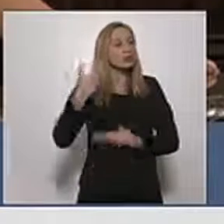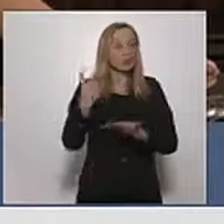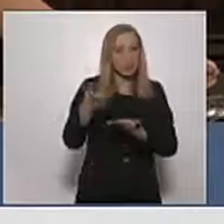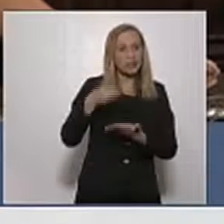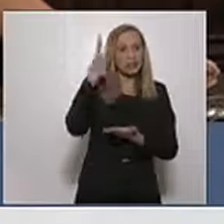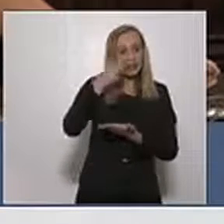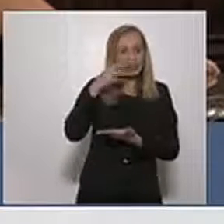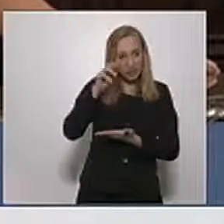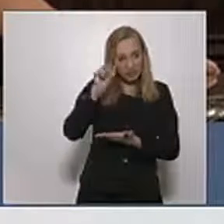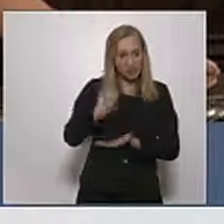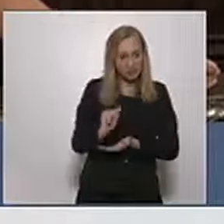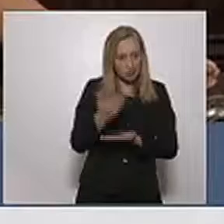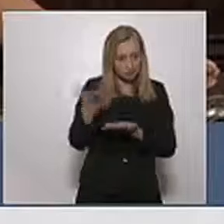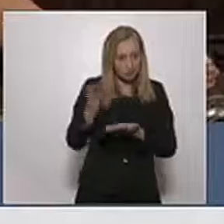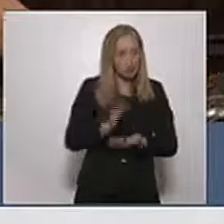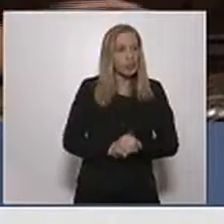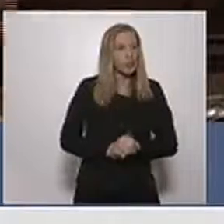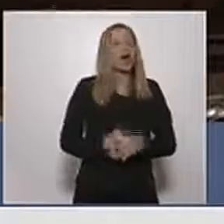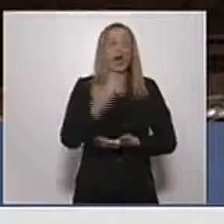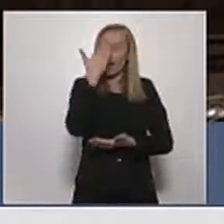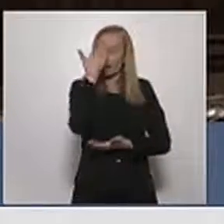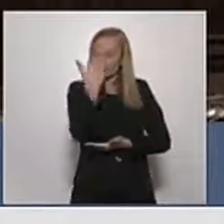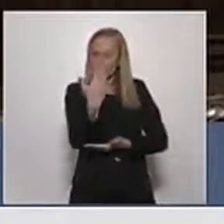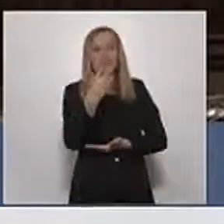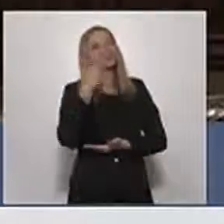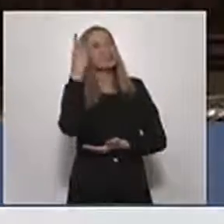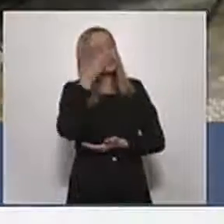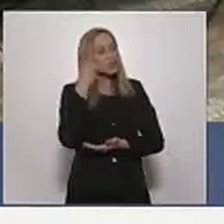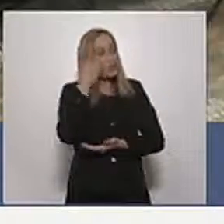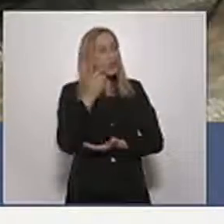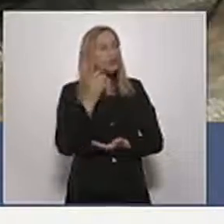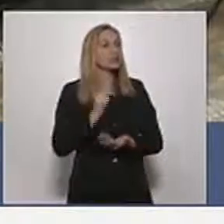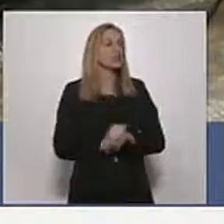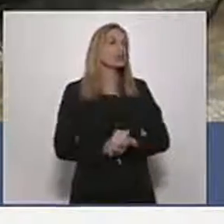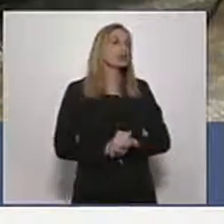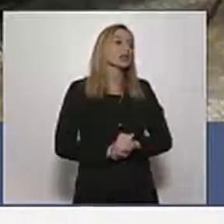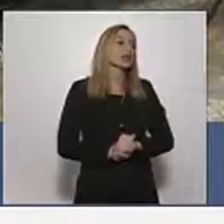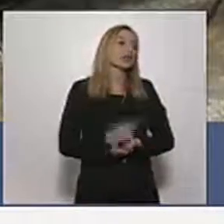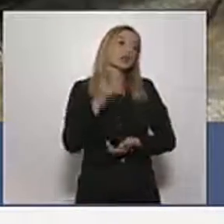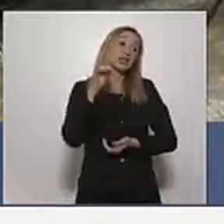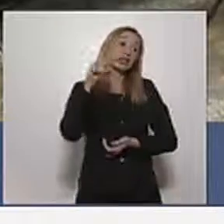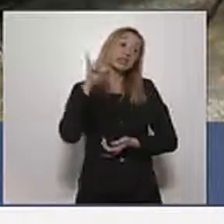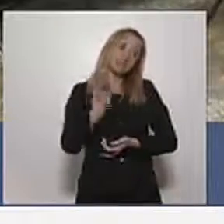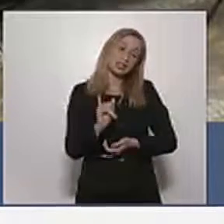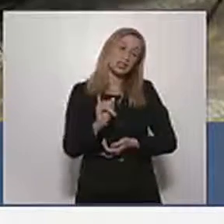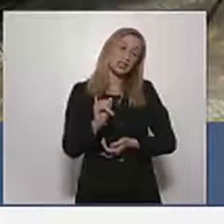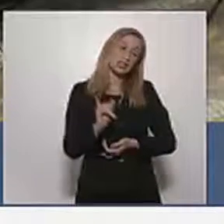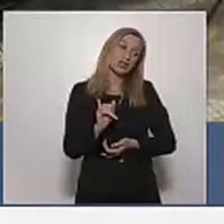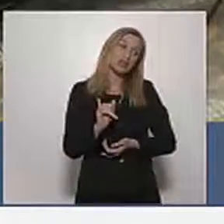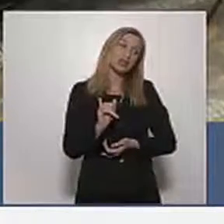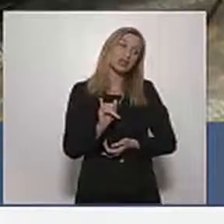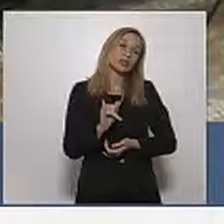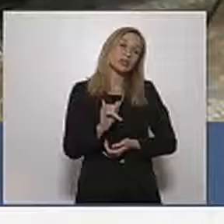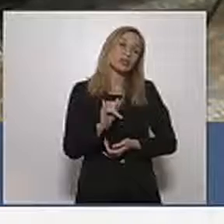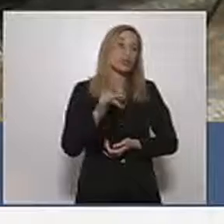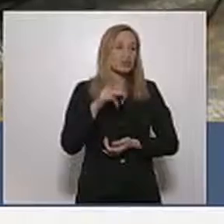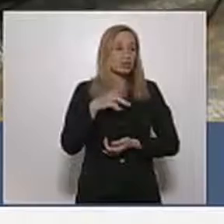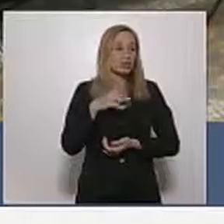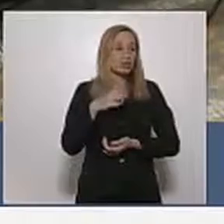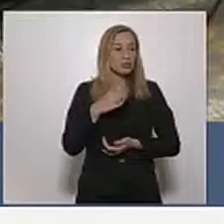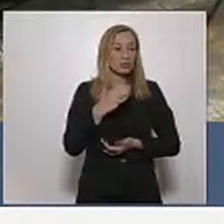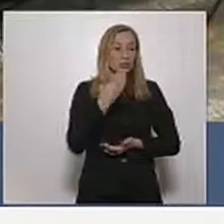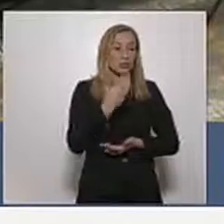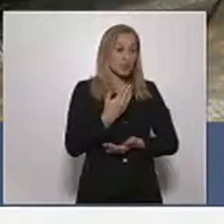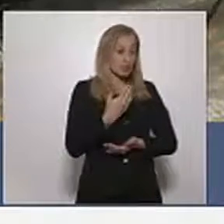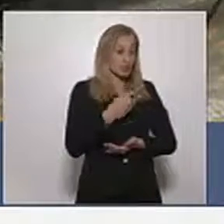Renata Souza? Exatamente. Agradeço a deputada Dani por conceder a parte aqui para mim,